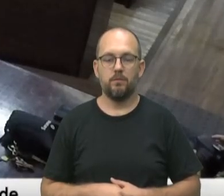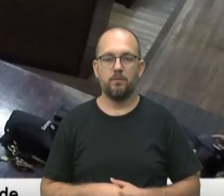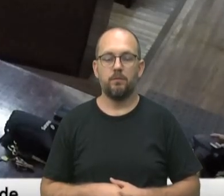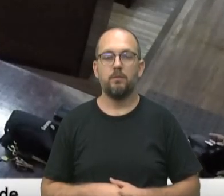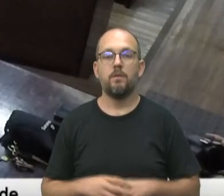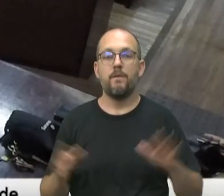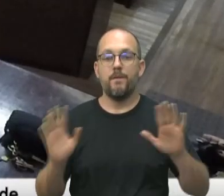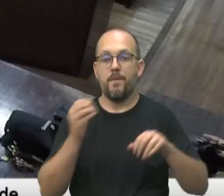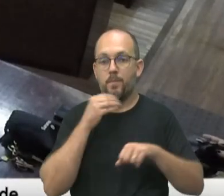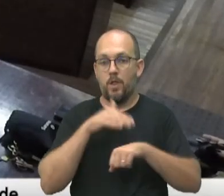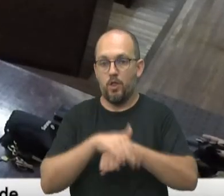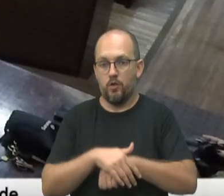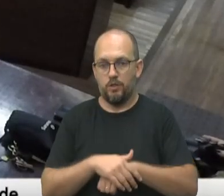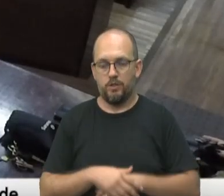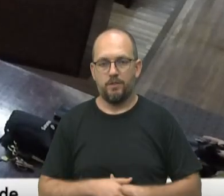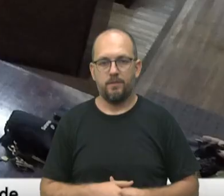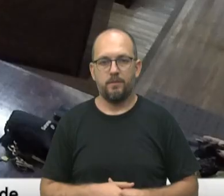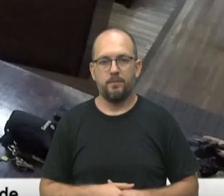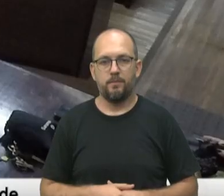Boa noite, gente.